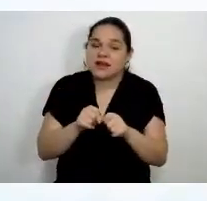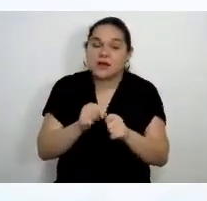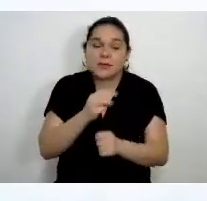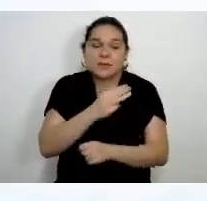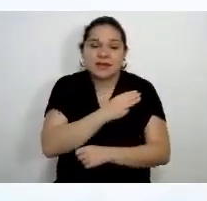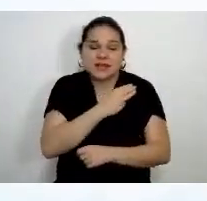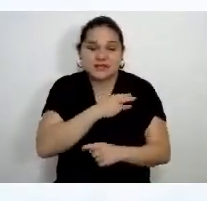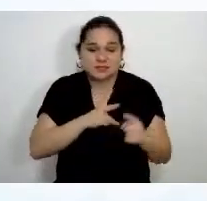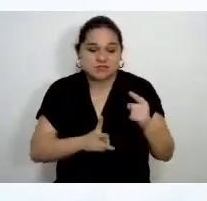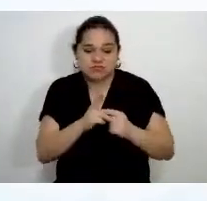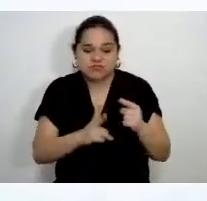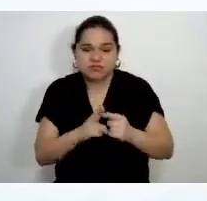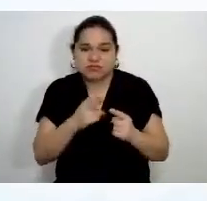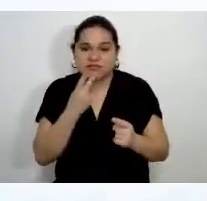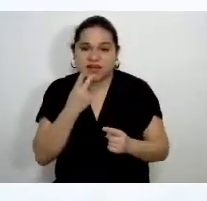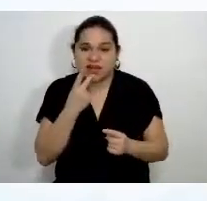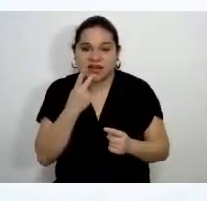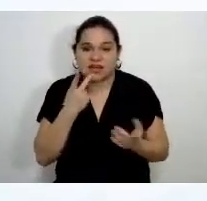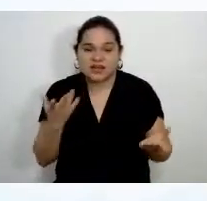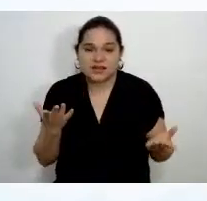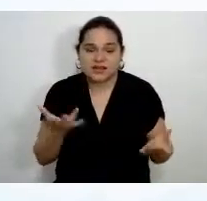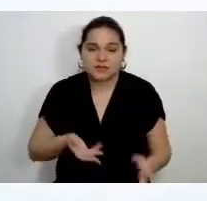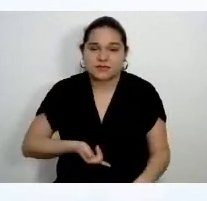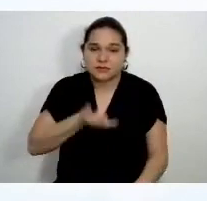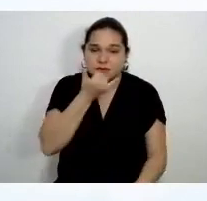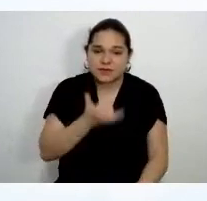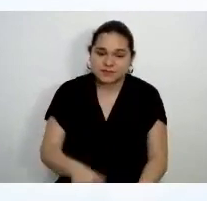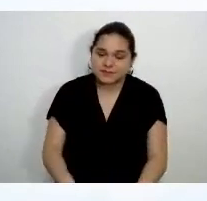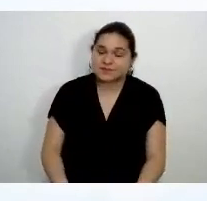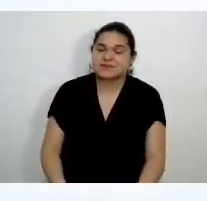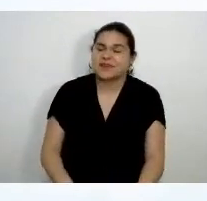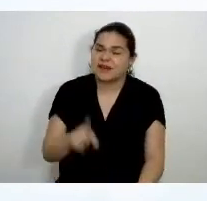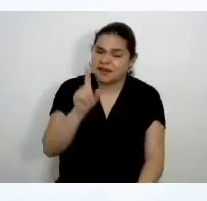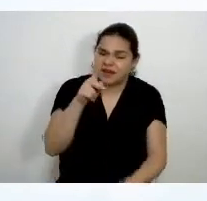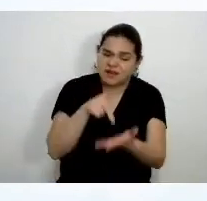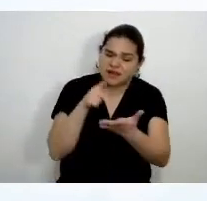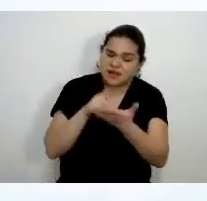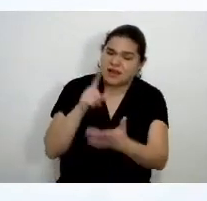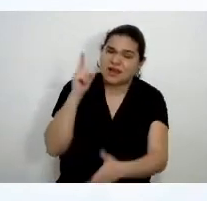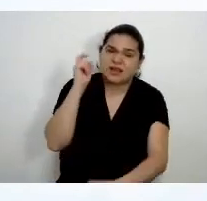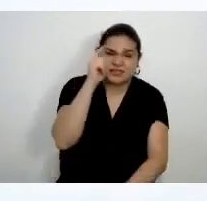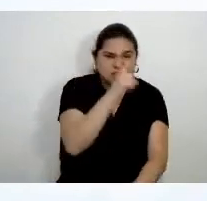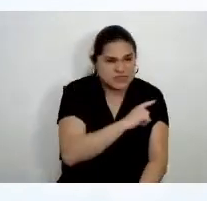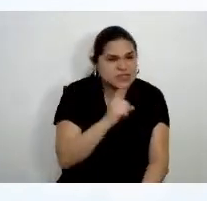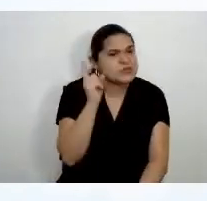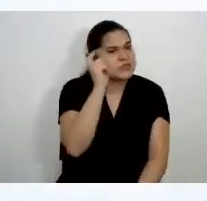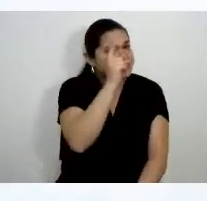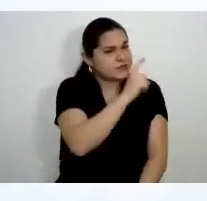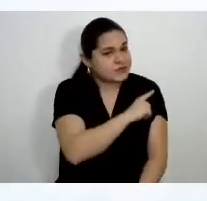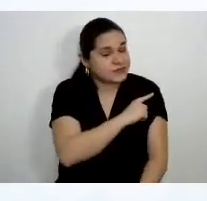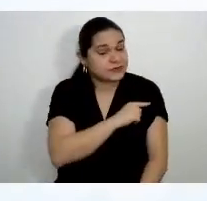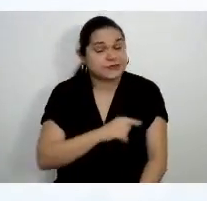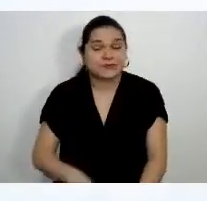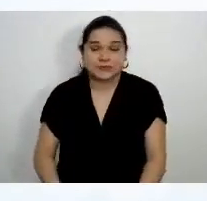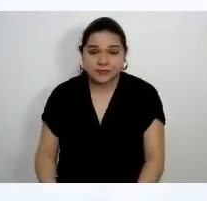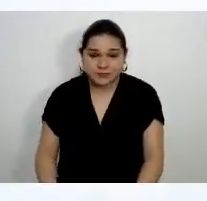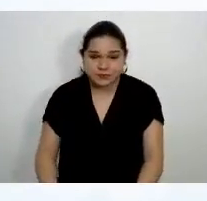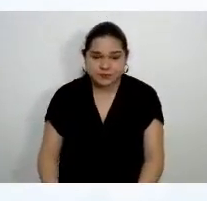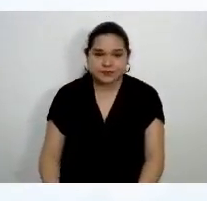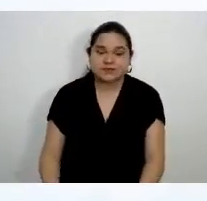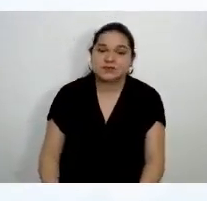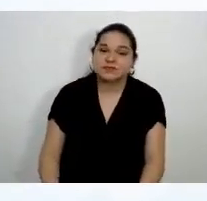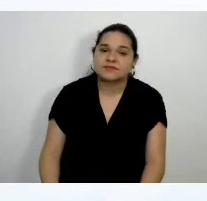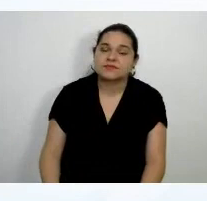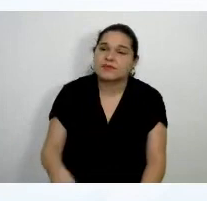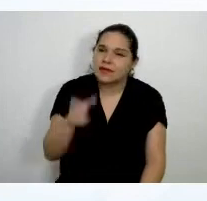ministro. Siga, desculpe a interrupção. É difícil. E interessante porque, se a gente for ver lá